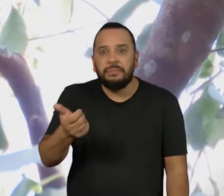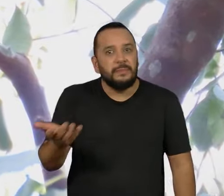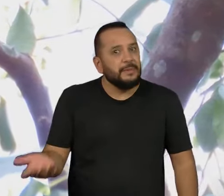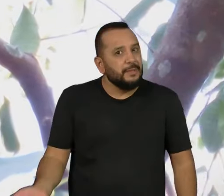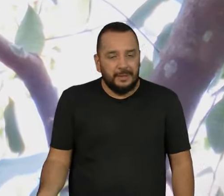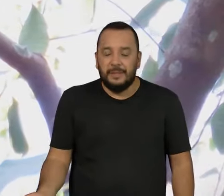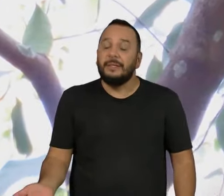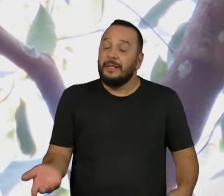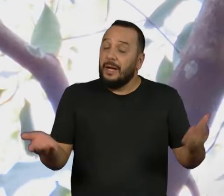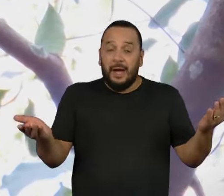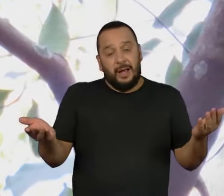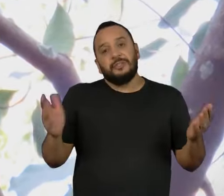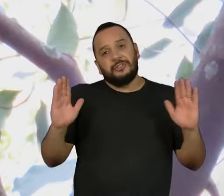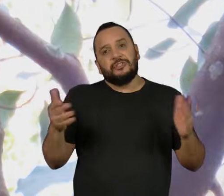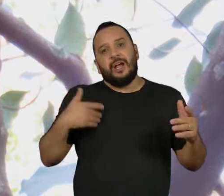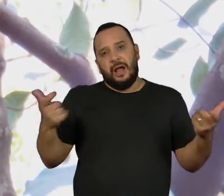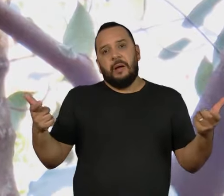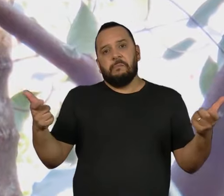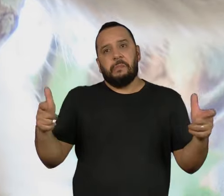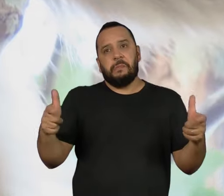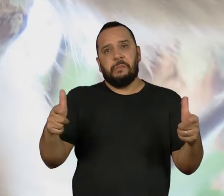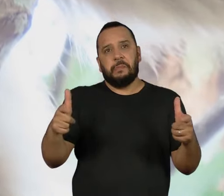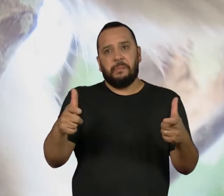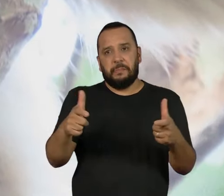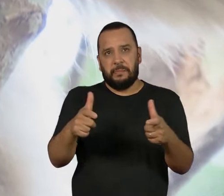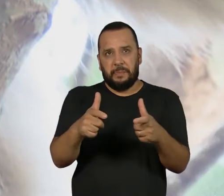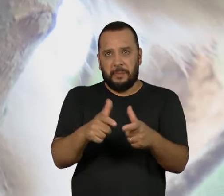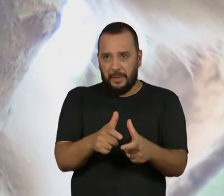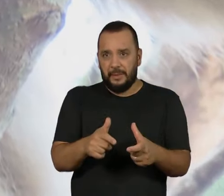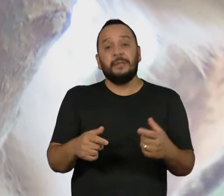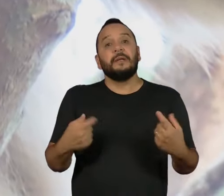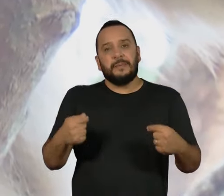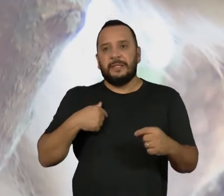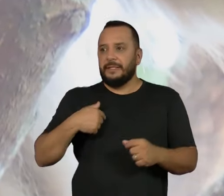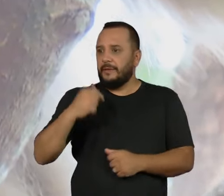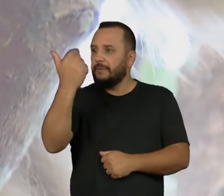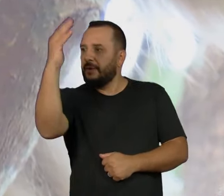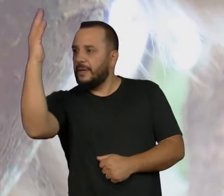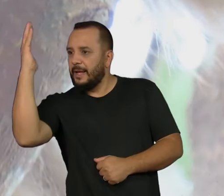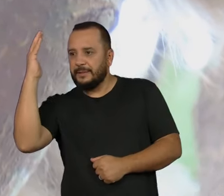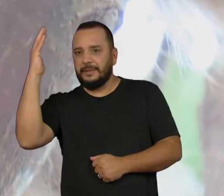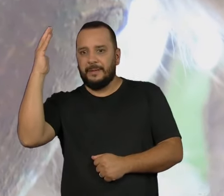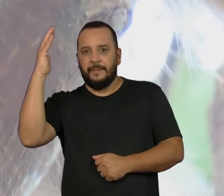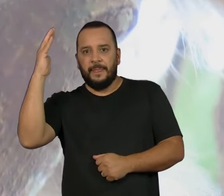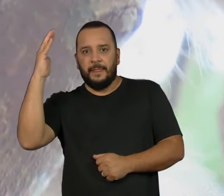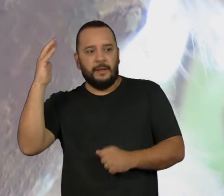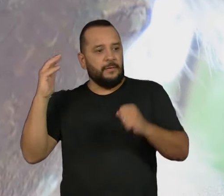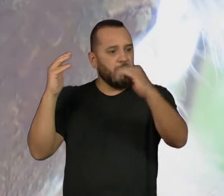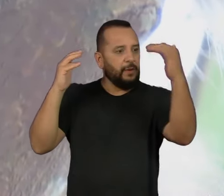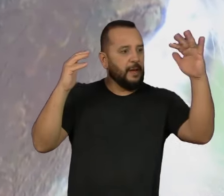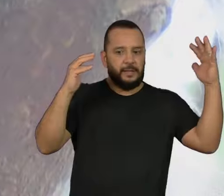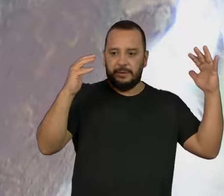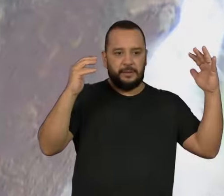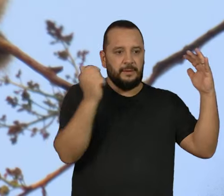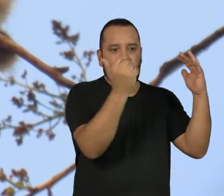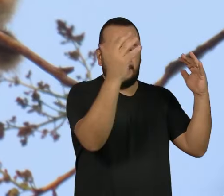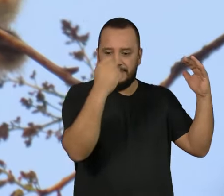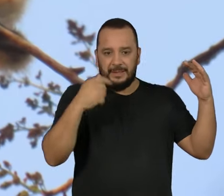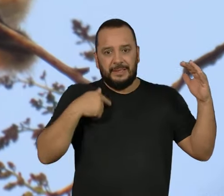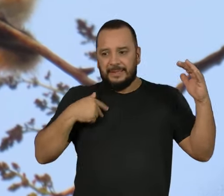pressionam a espécie ameaçada de extinção. Conectar os fragmentos florestais é fundamental para garantir o futuro